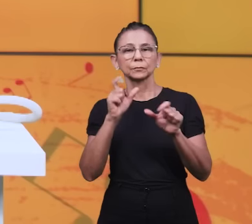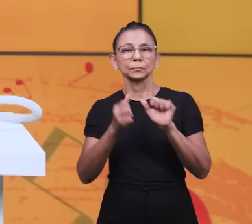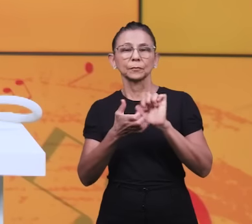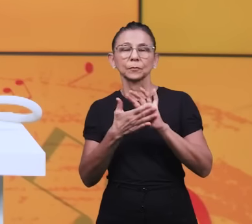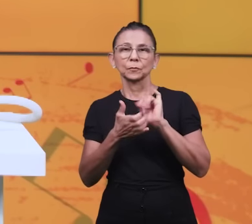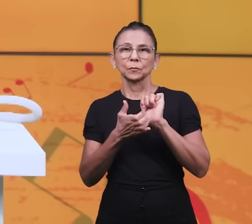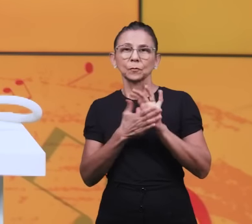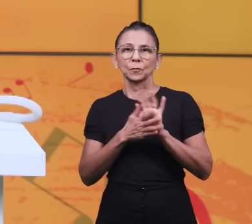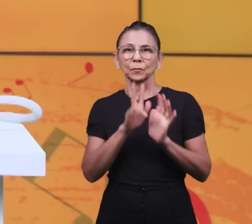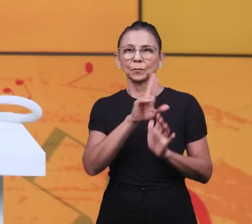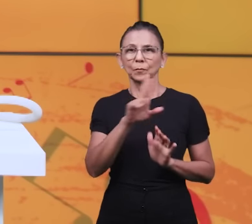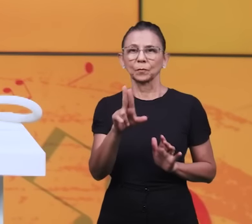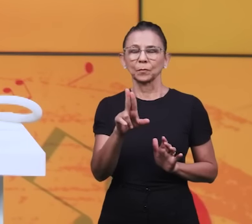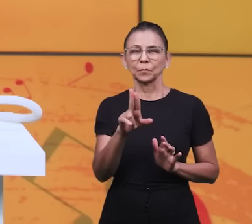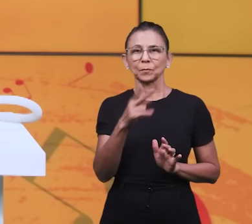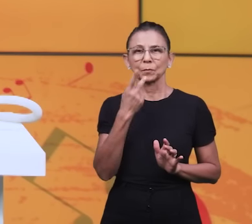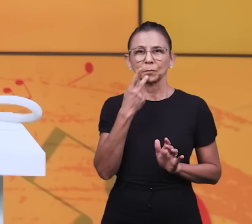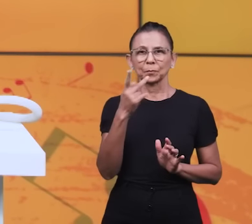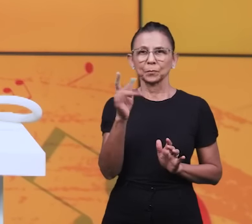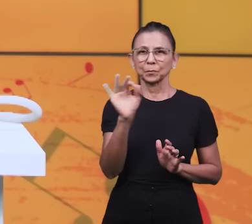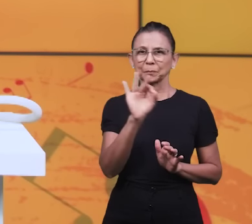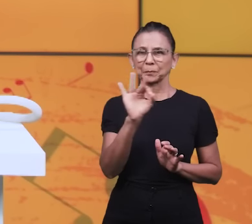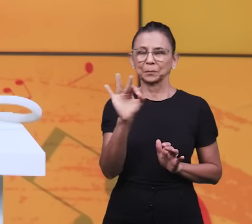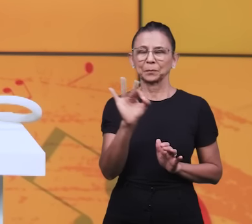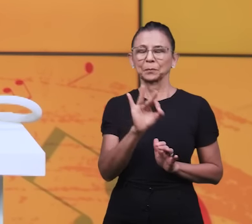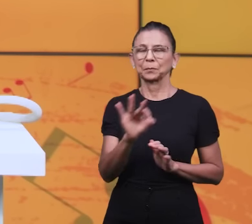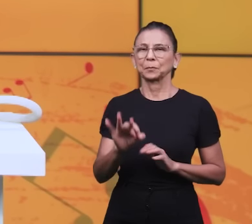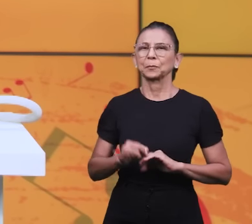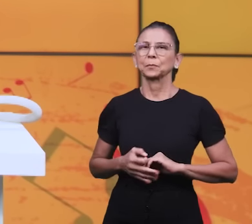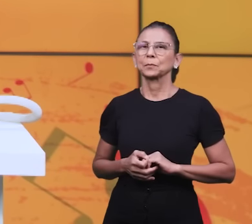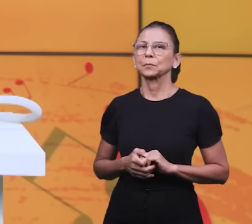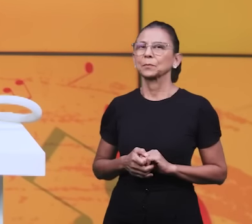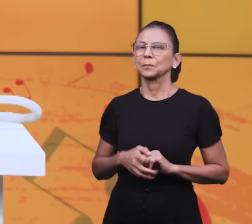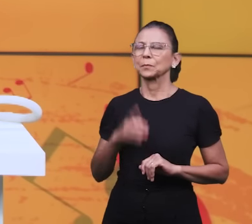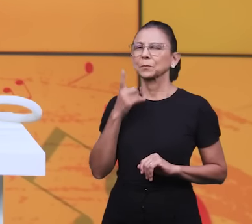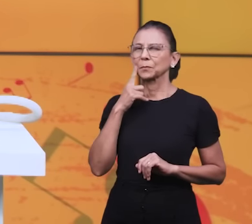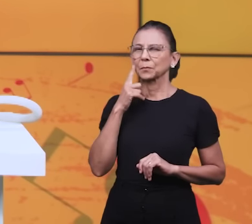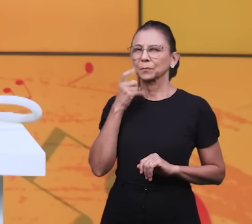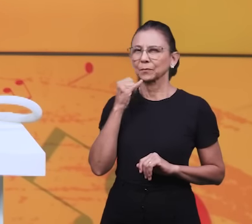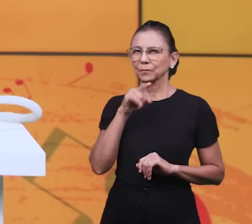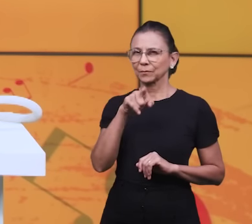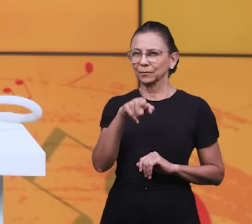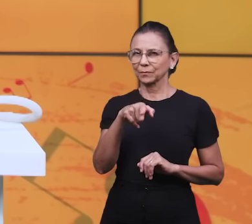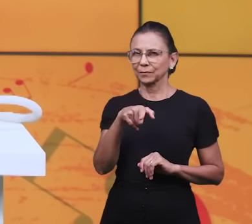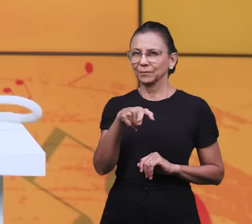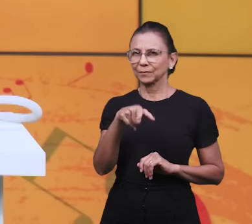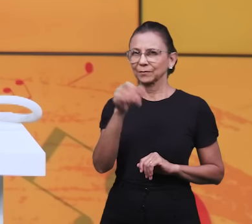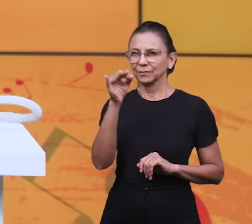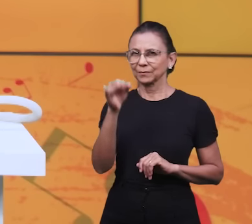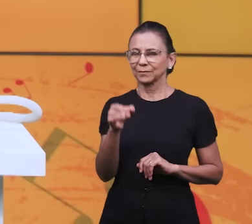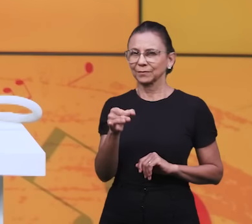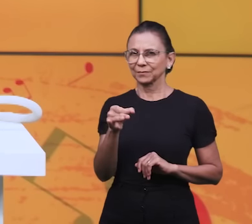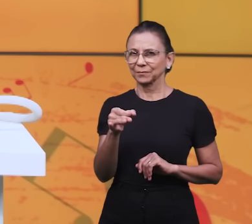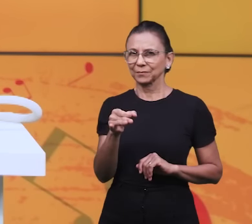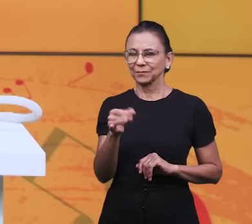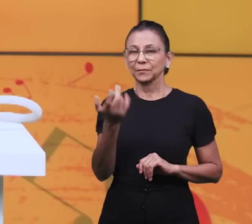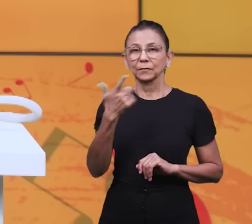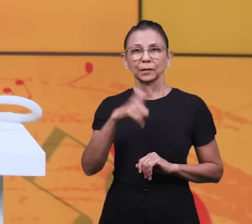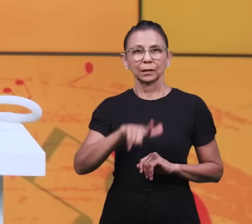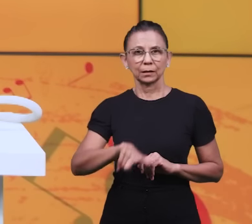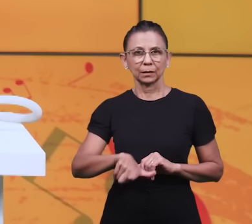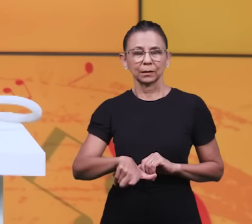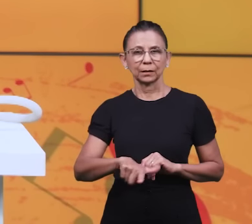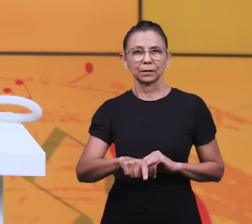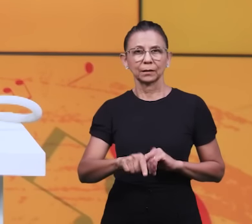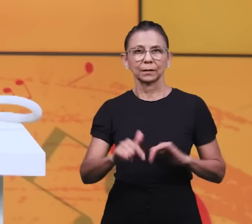disse o nome do louvor hoje eu quero ver se vocês vão acertar Amém Então vamos repetir